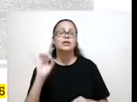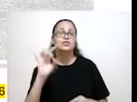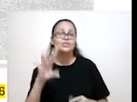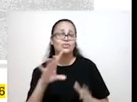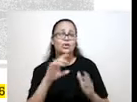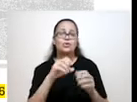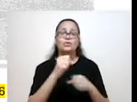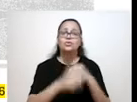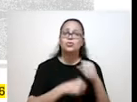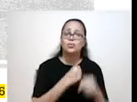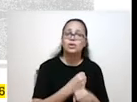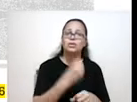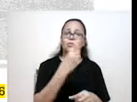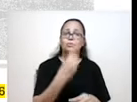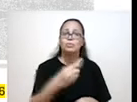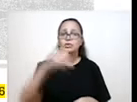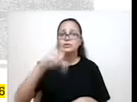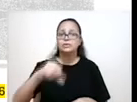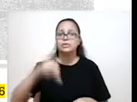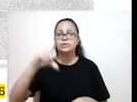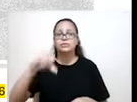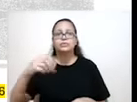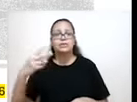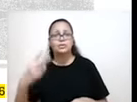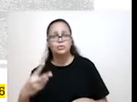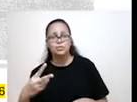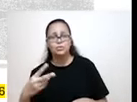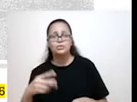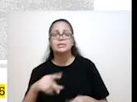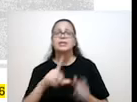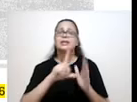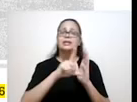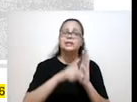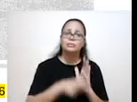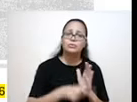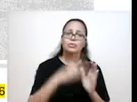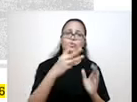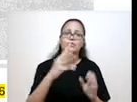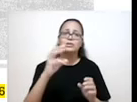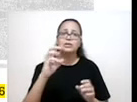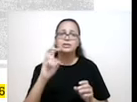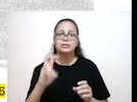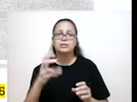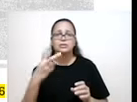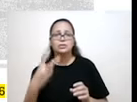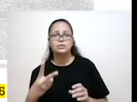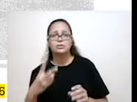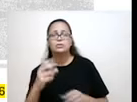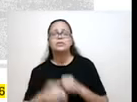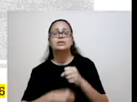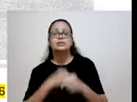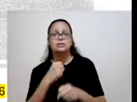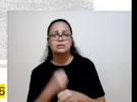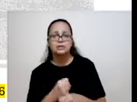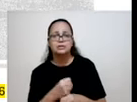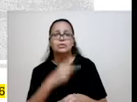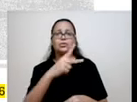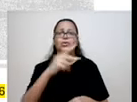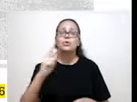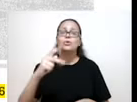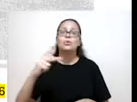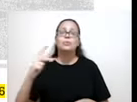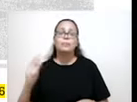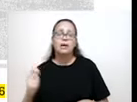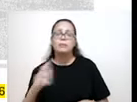em 1992, ou seja, 350 anos depois, o Papa João Paulo II